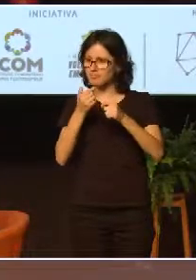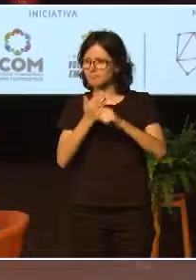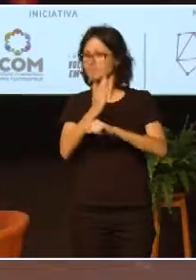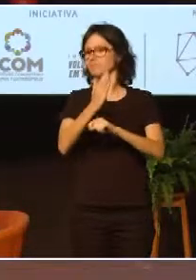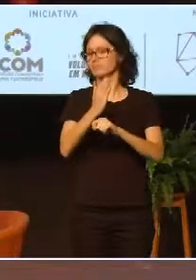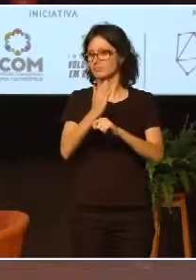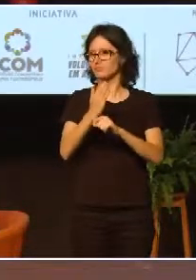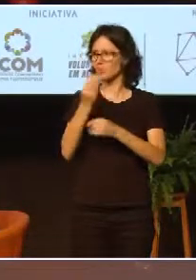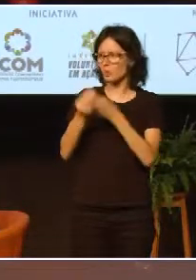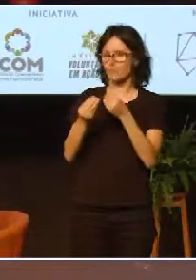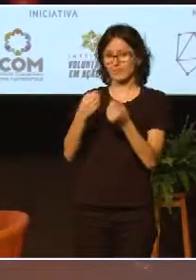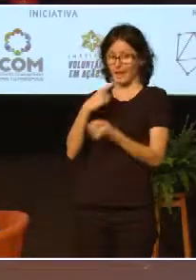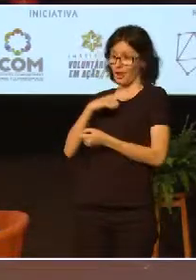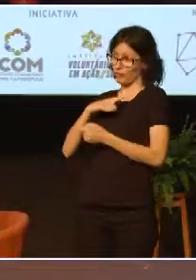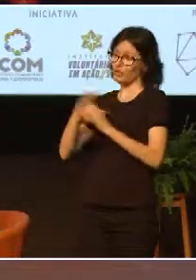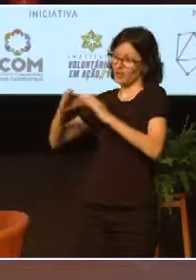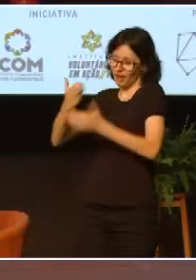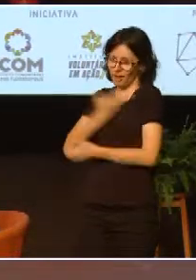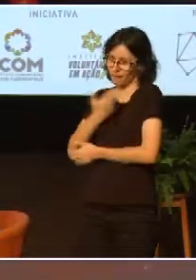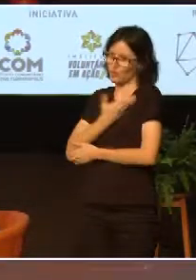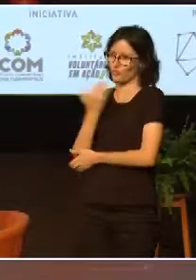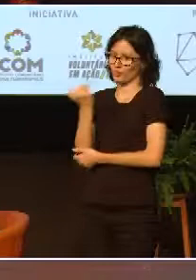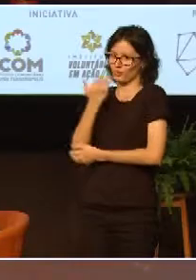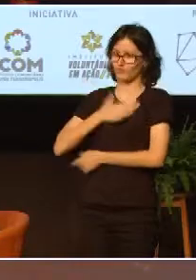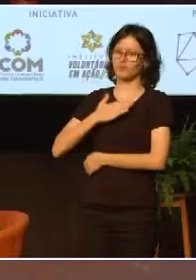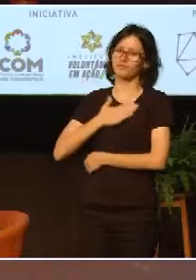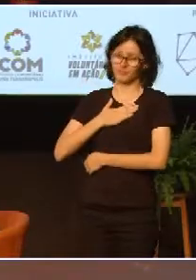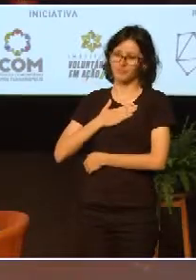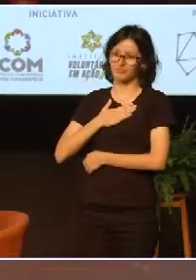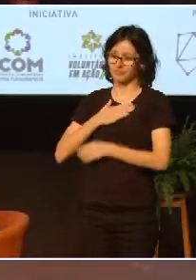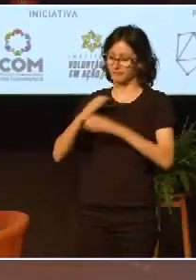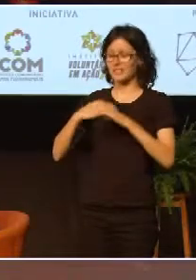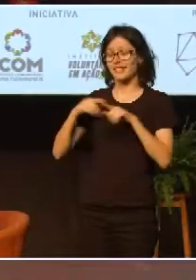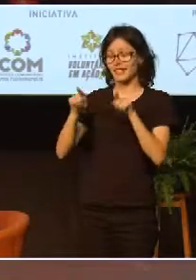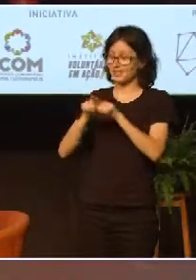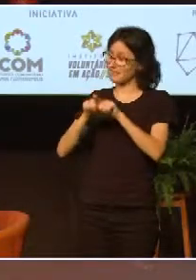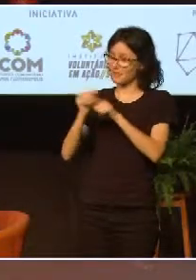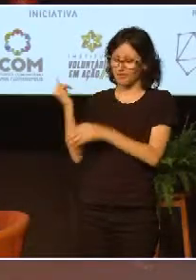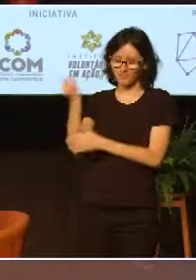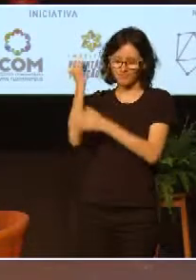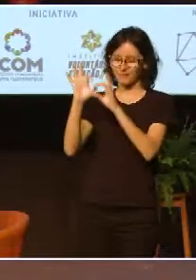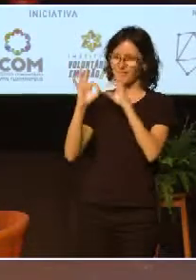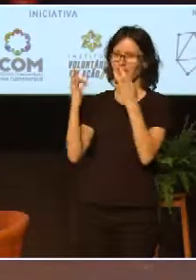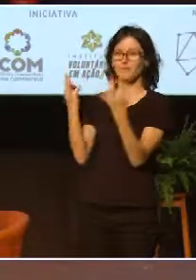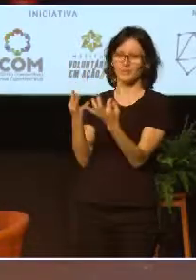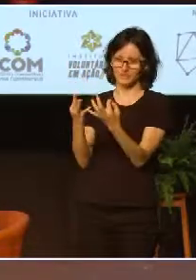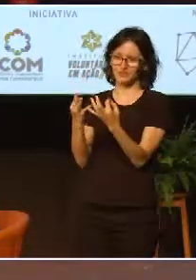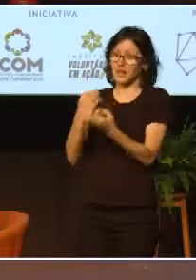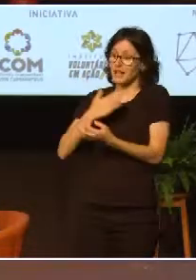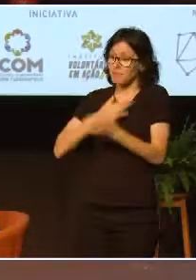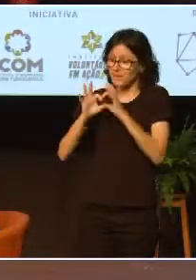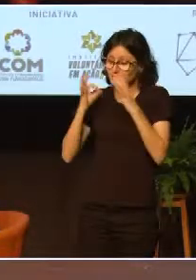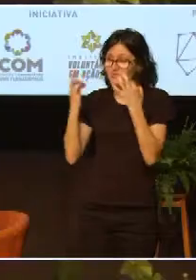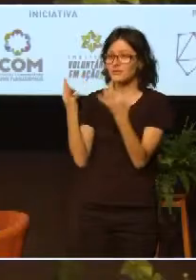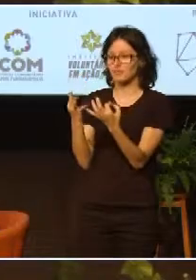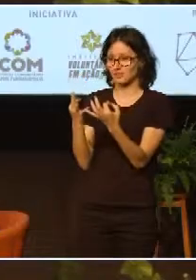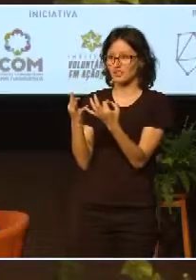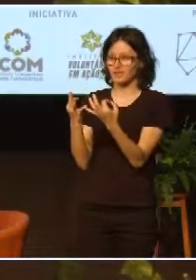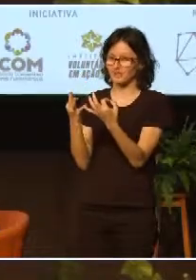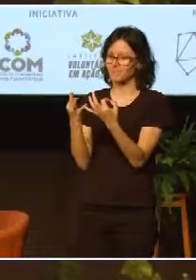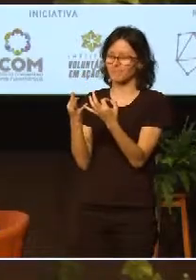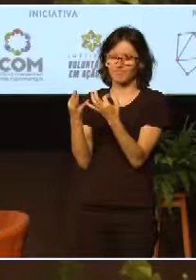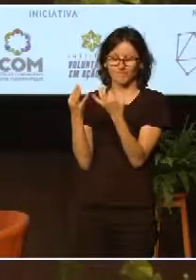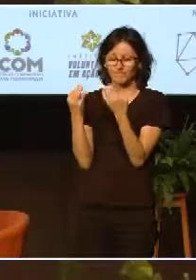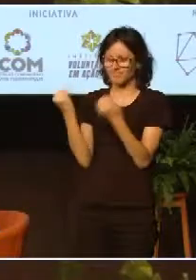tenho assim uma rede de amigos muito importante e, para mim, a família. Né? Para mim, a minha família, assim,